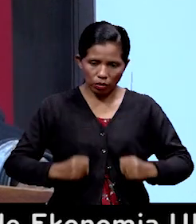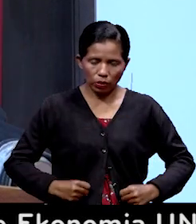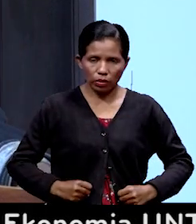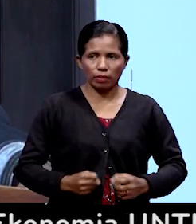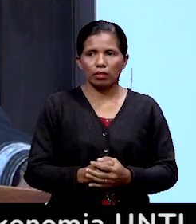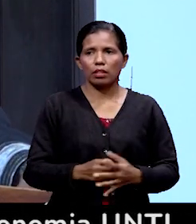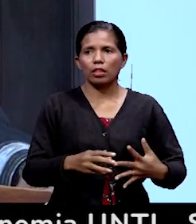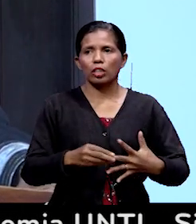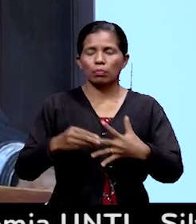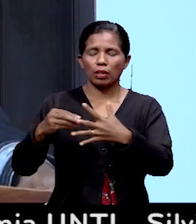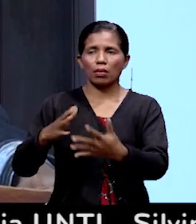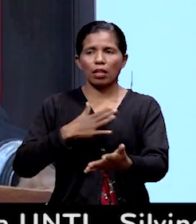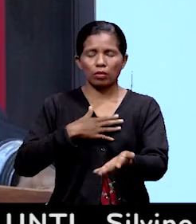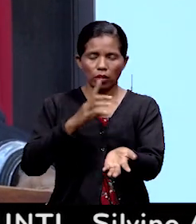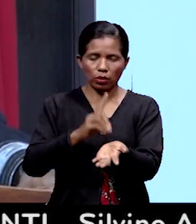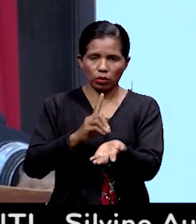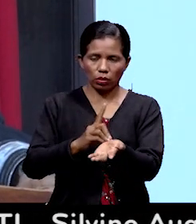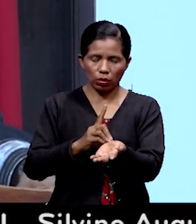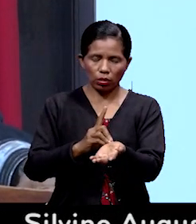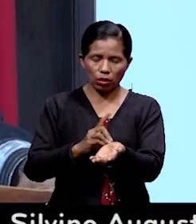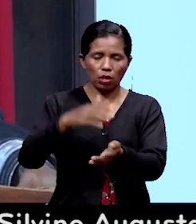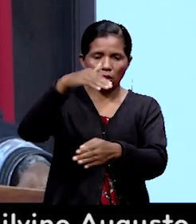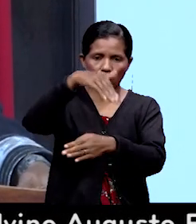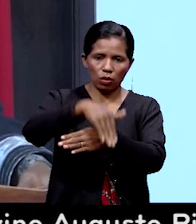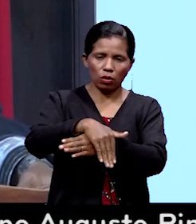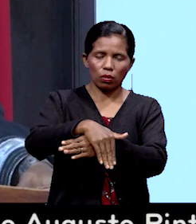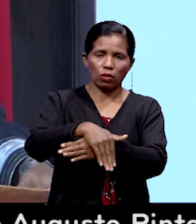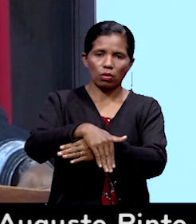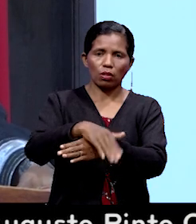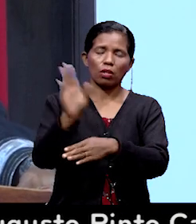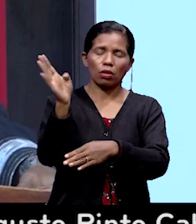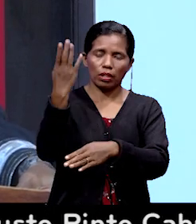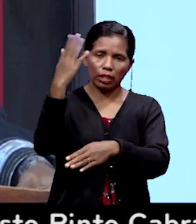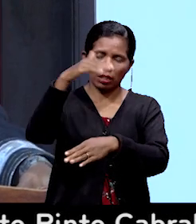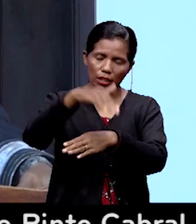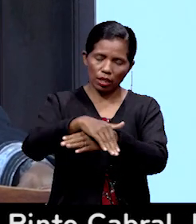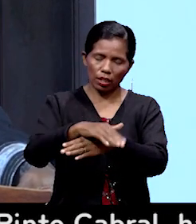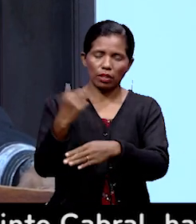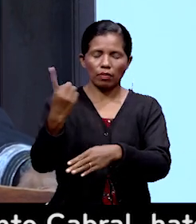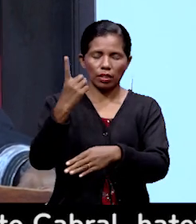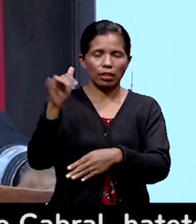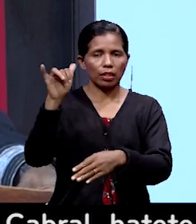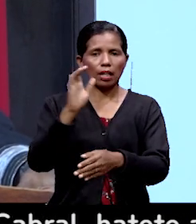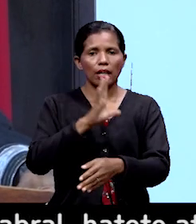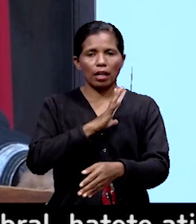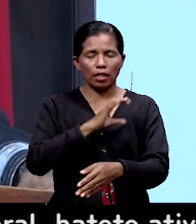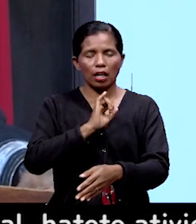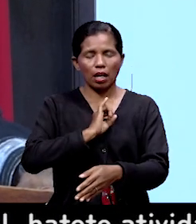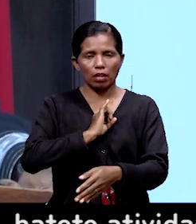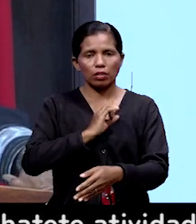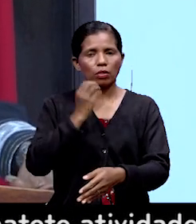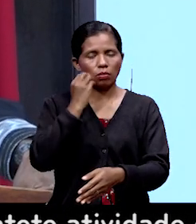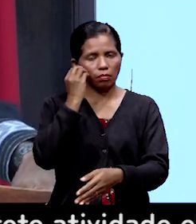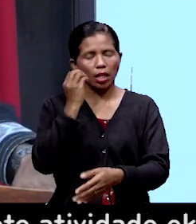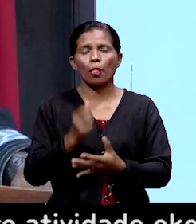lhe bahau né médico sira né bem loron cano la falta ela e há uma companhia auto a recuperar. Em segundo